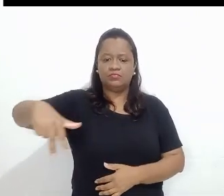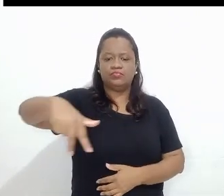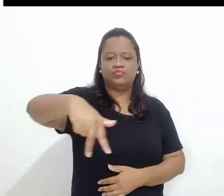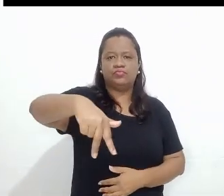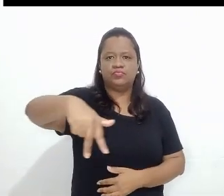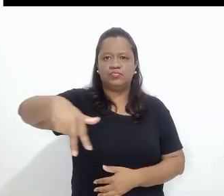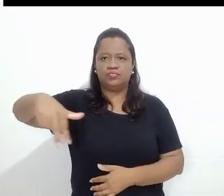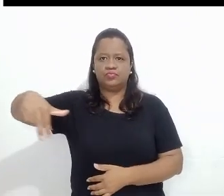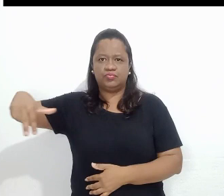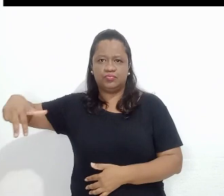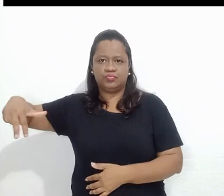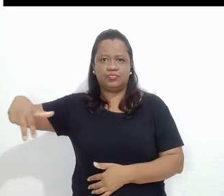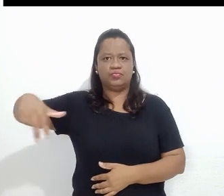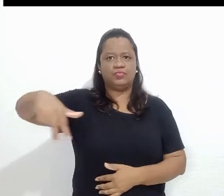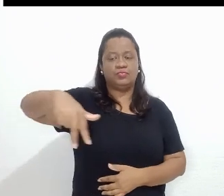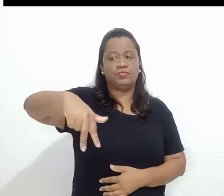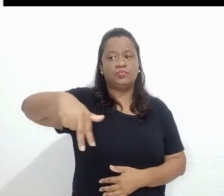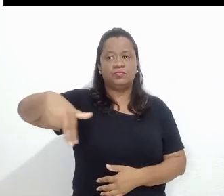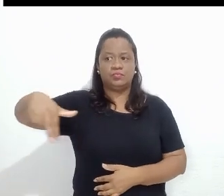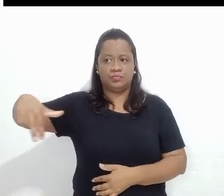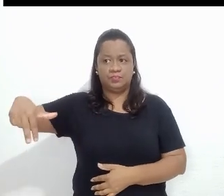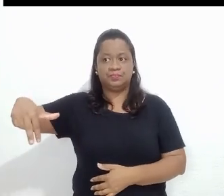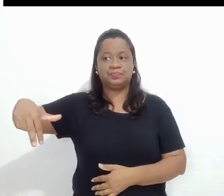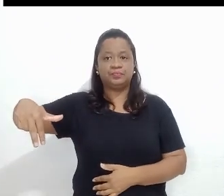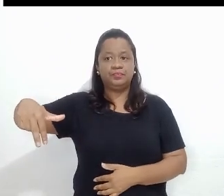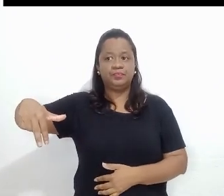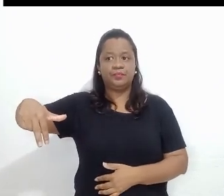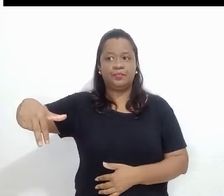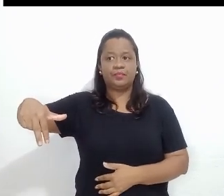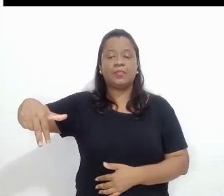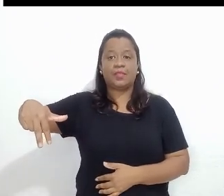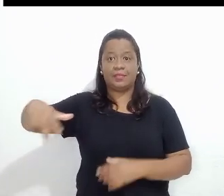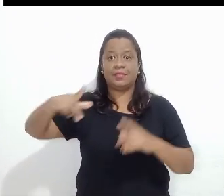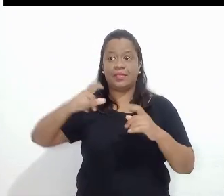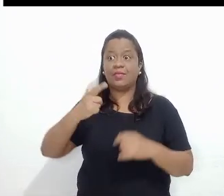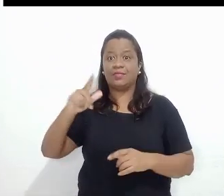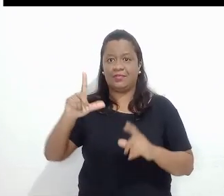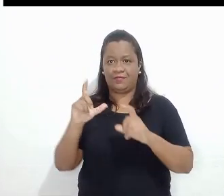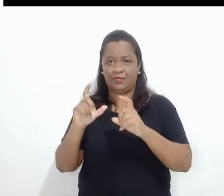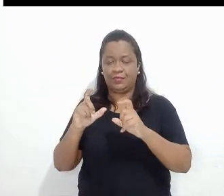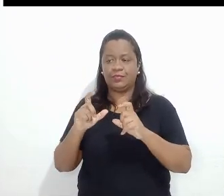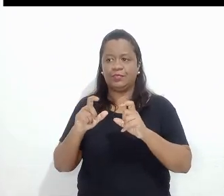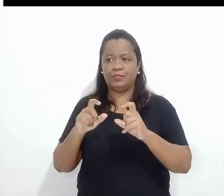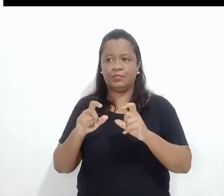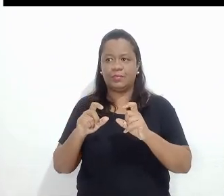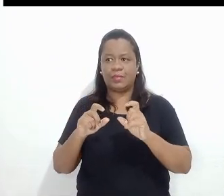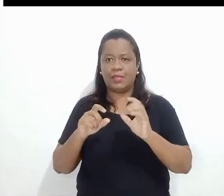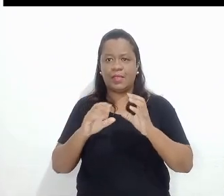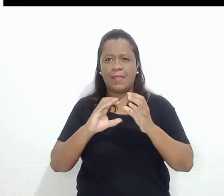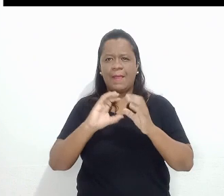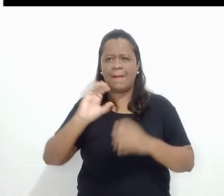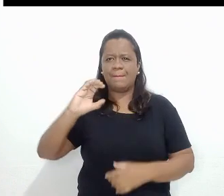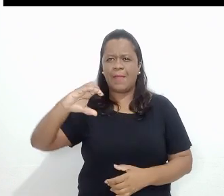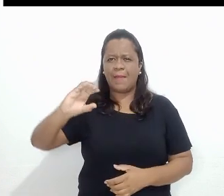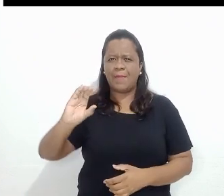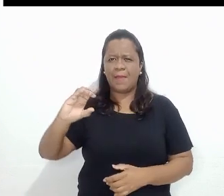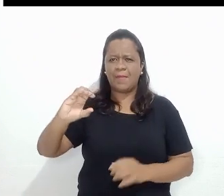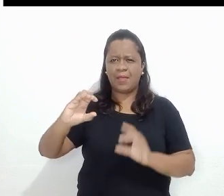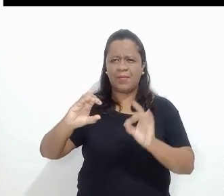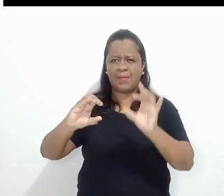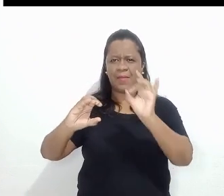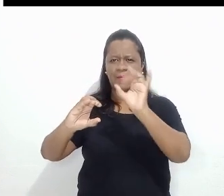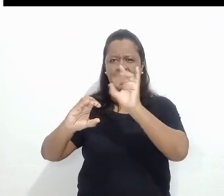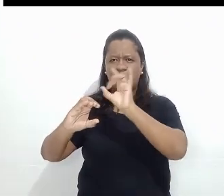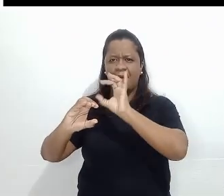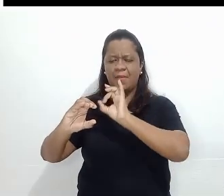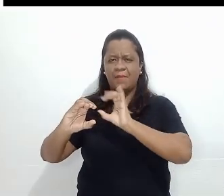movimentar. E dessa forma aqui, nessa foto de cima, a gente vê que tem várias marcações nessa bolinha. Tá? Então quando ele